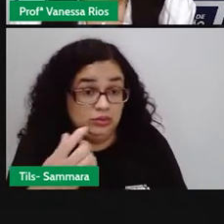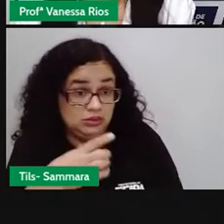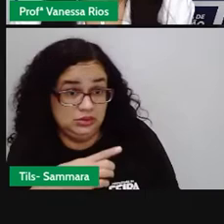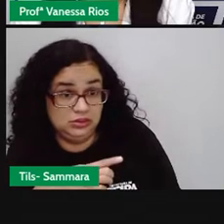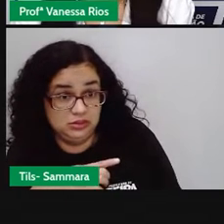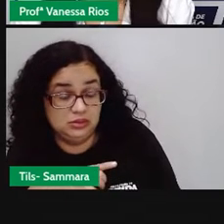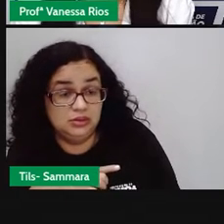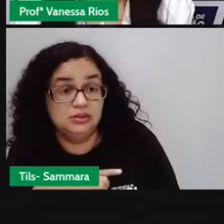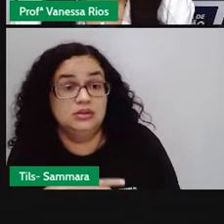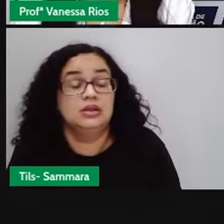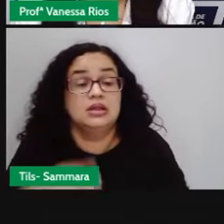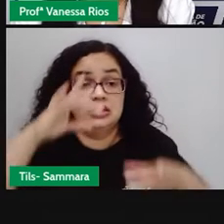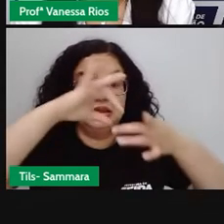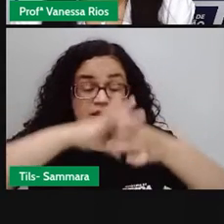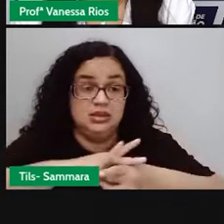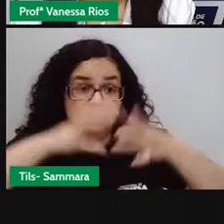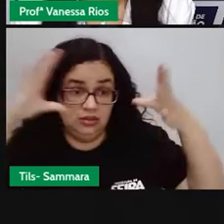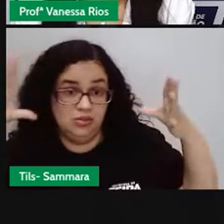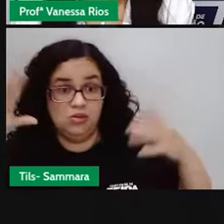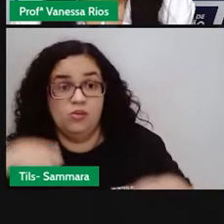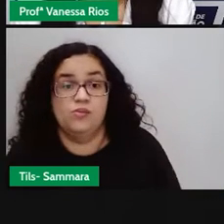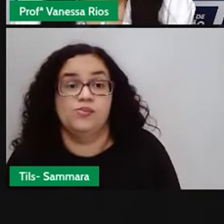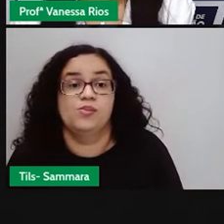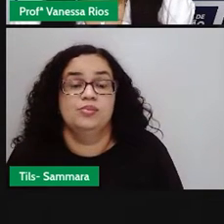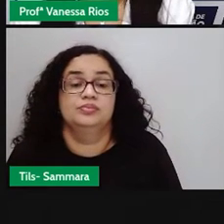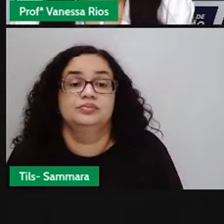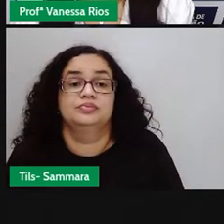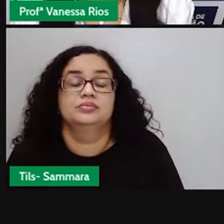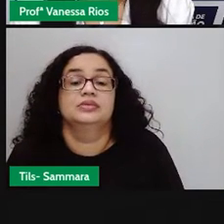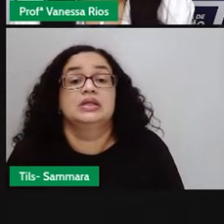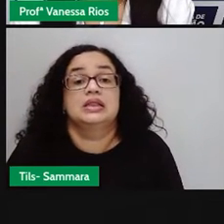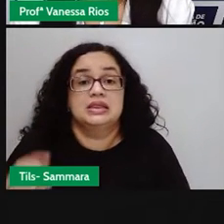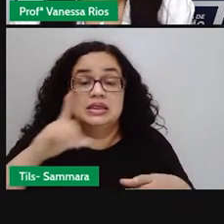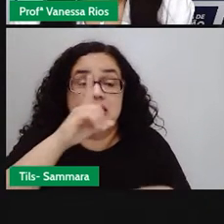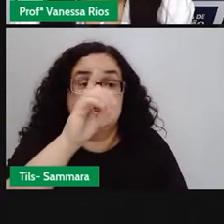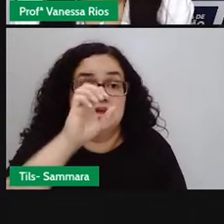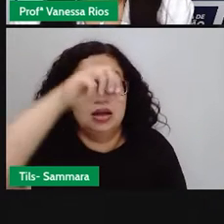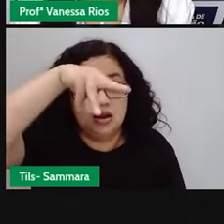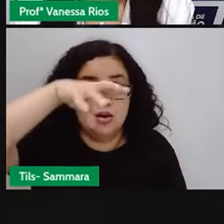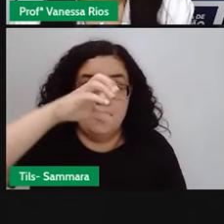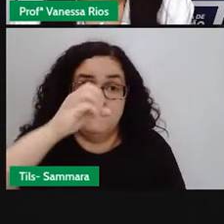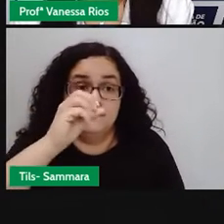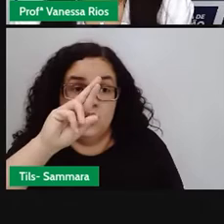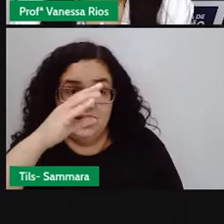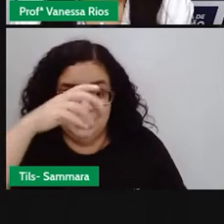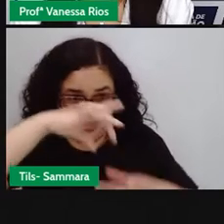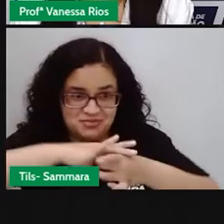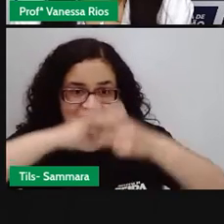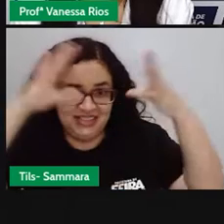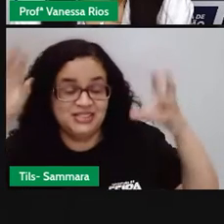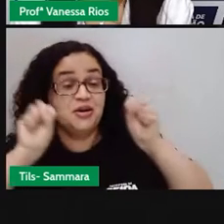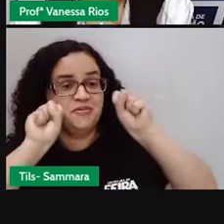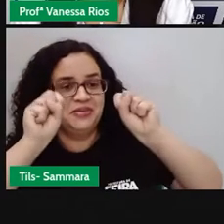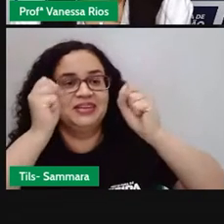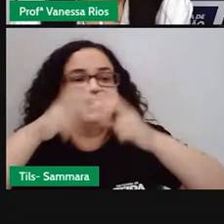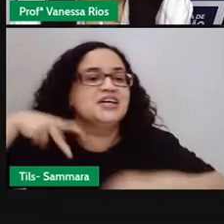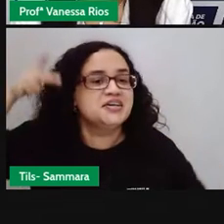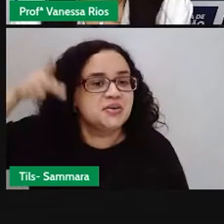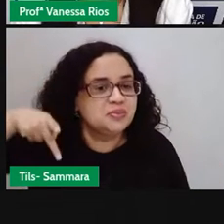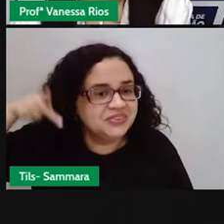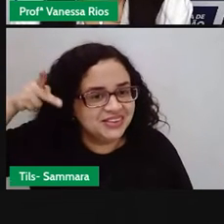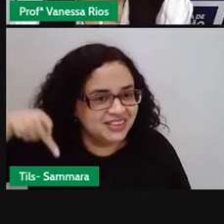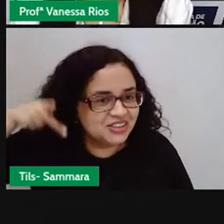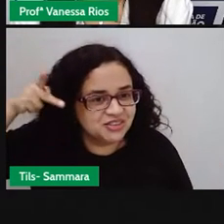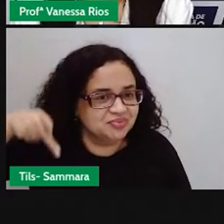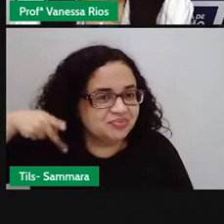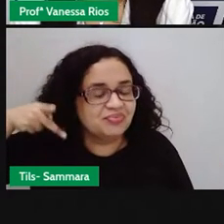né, ligada à democracia. E aí, democracia é o exercício do poder político por